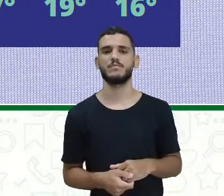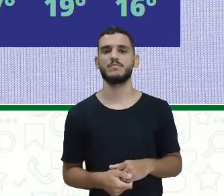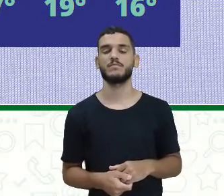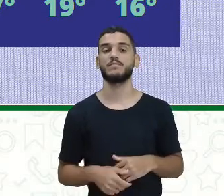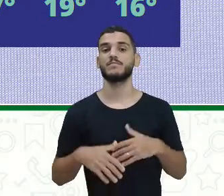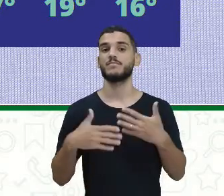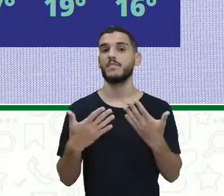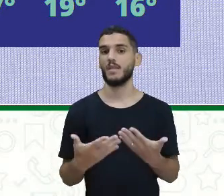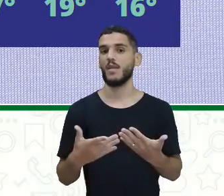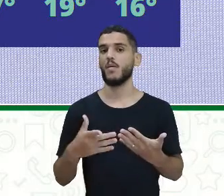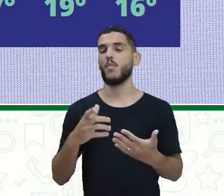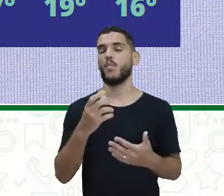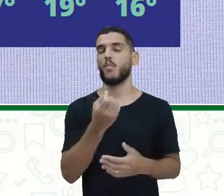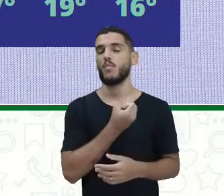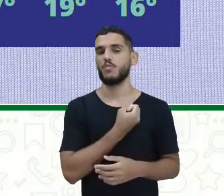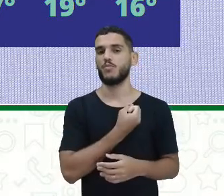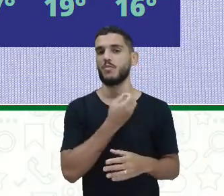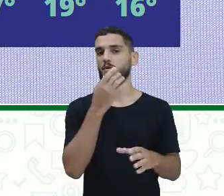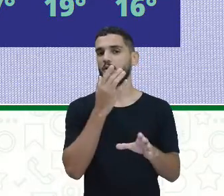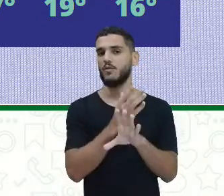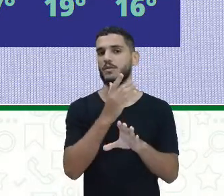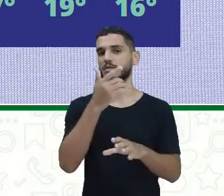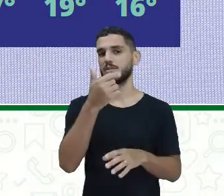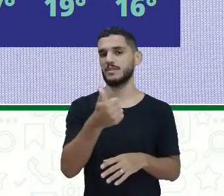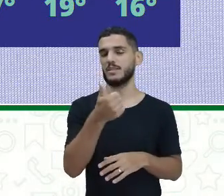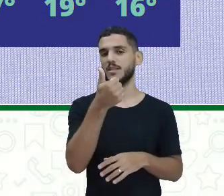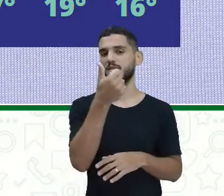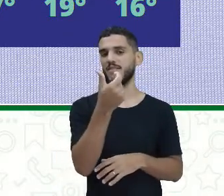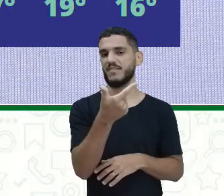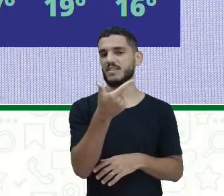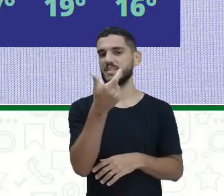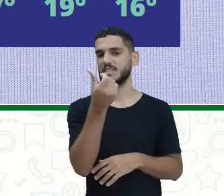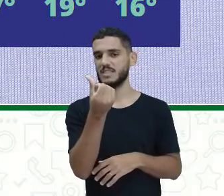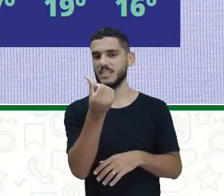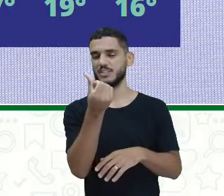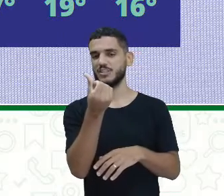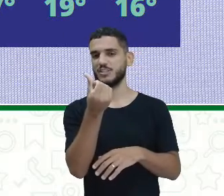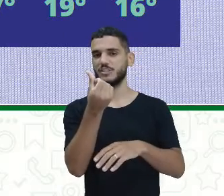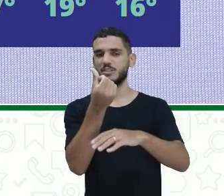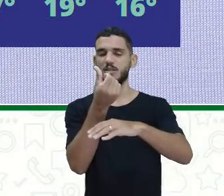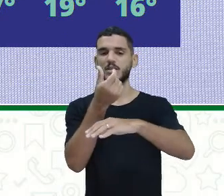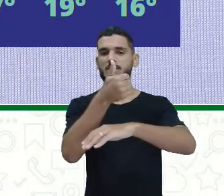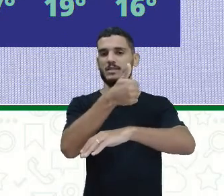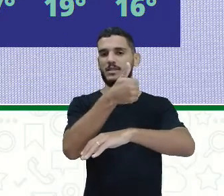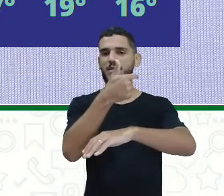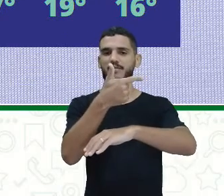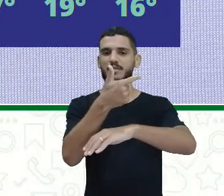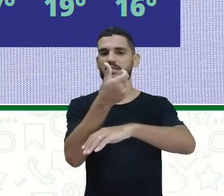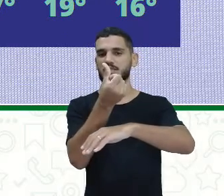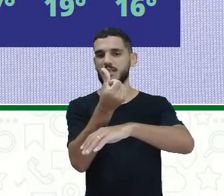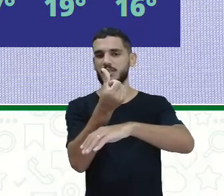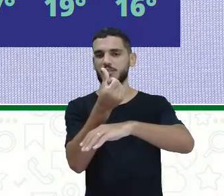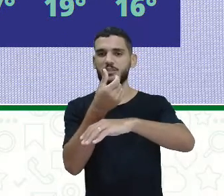Então, esse total, gente, vai me dar 126, certo?